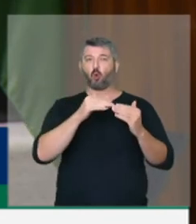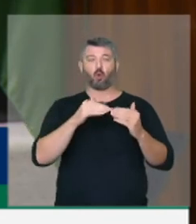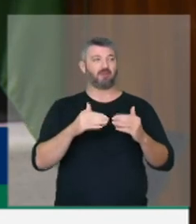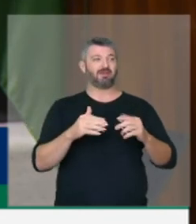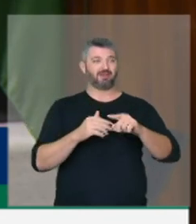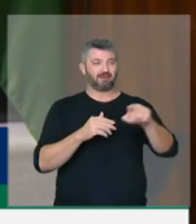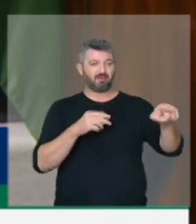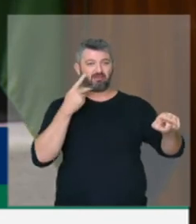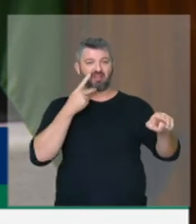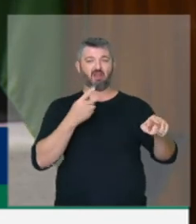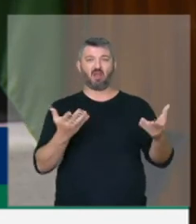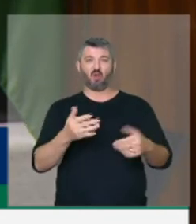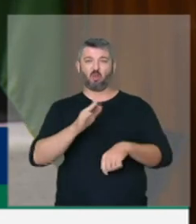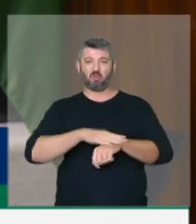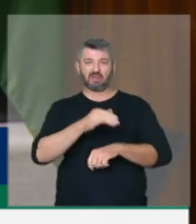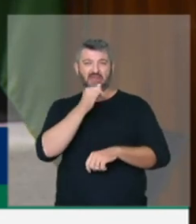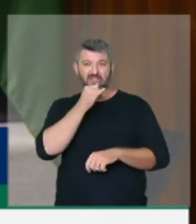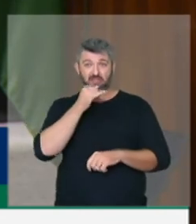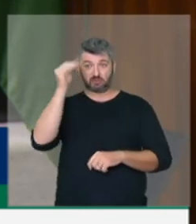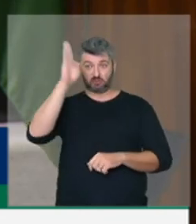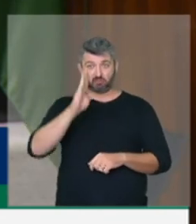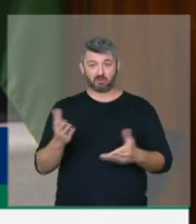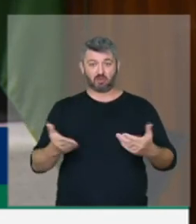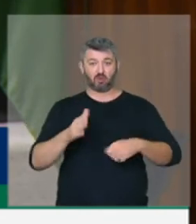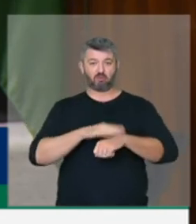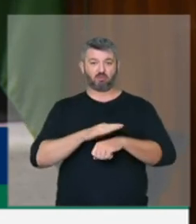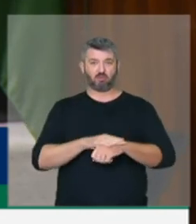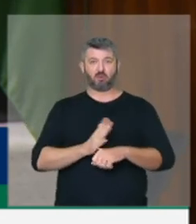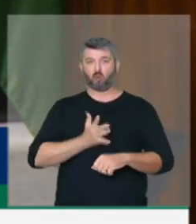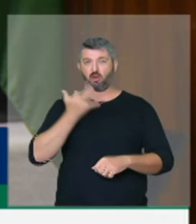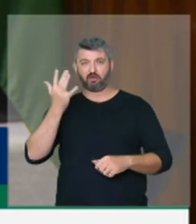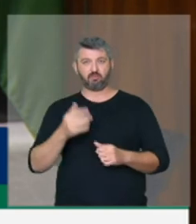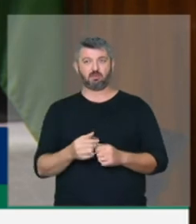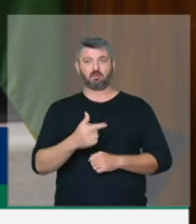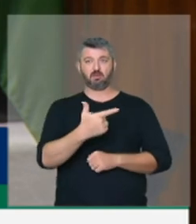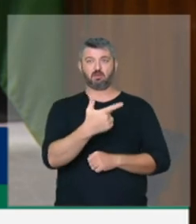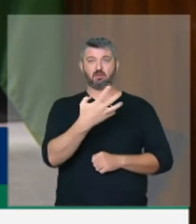um momento alegre. O Brasil vive uma tragédia,